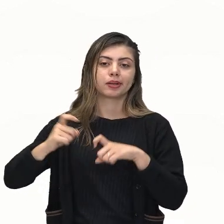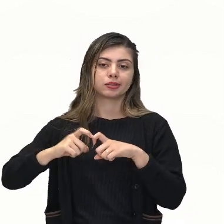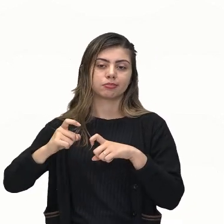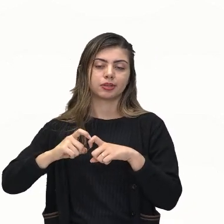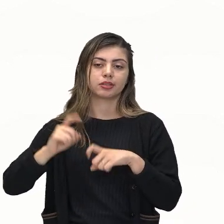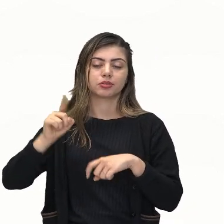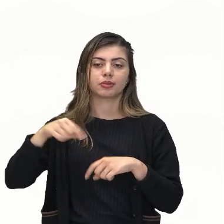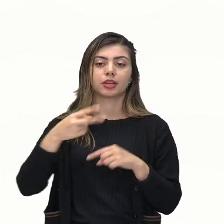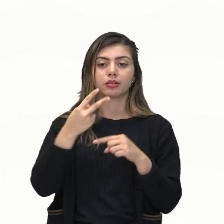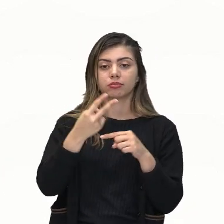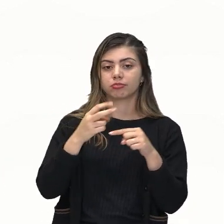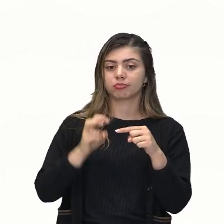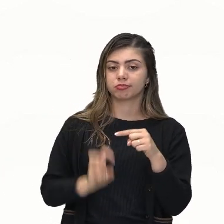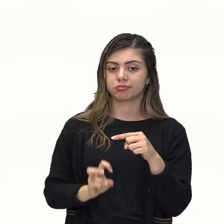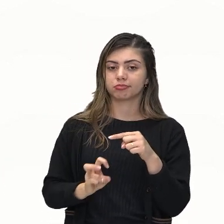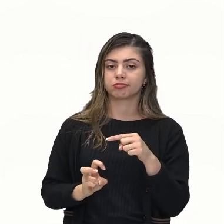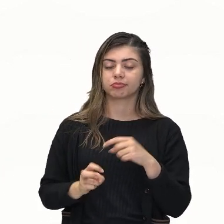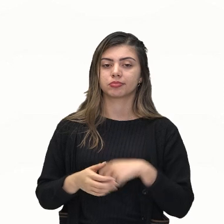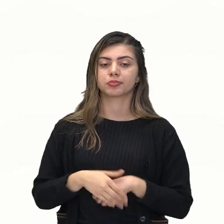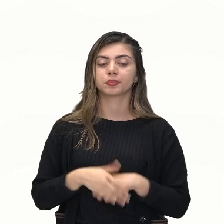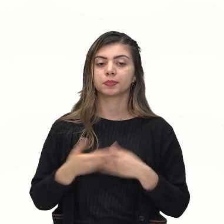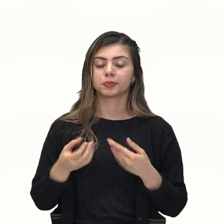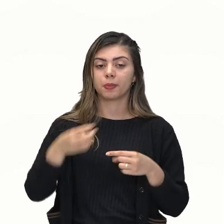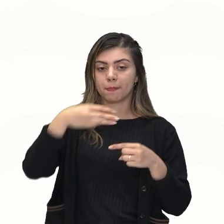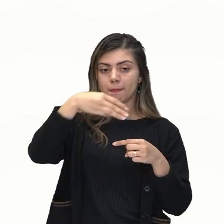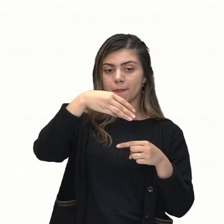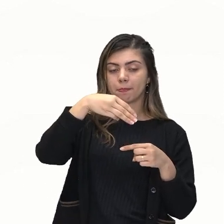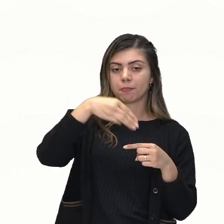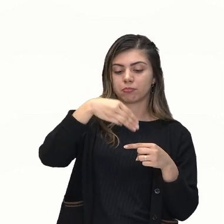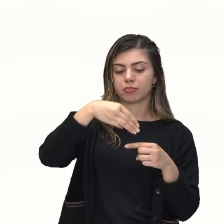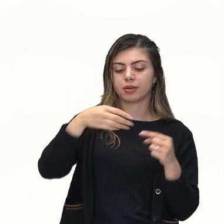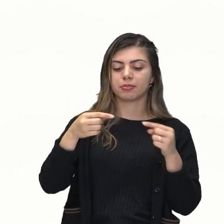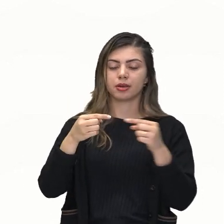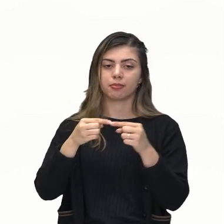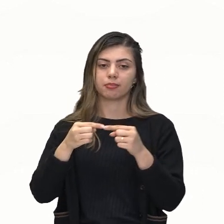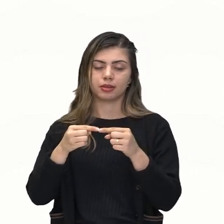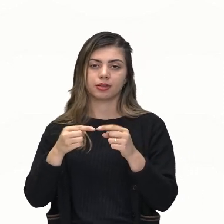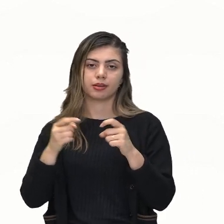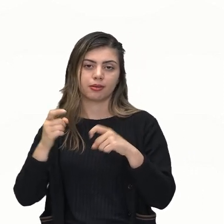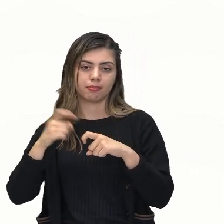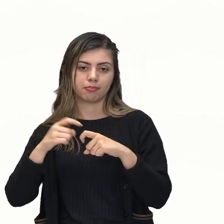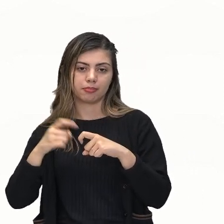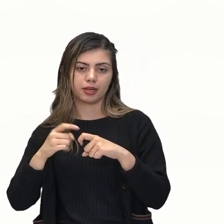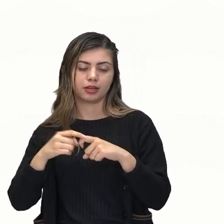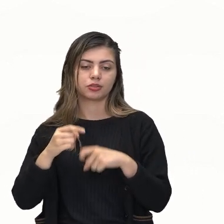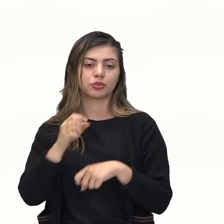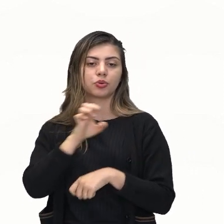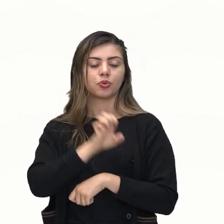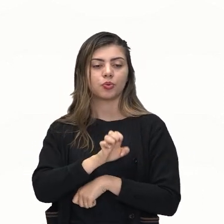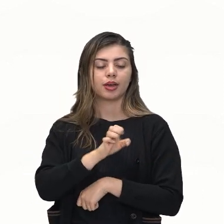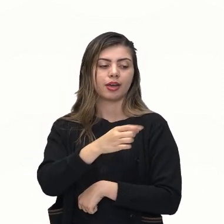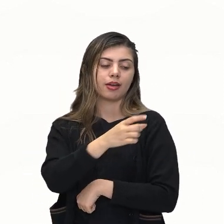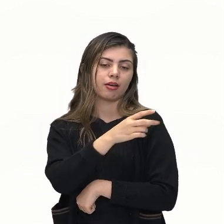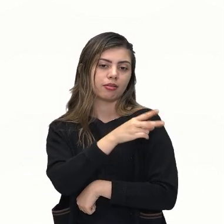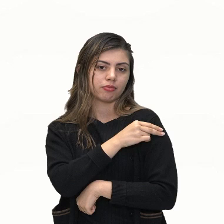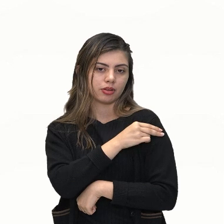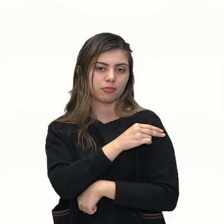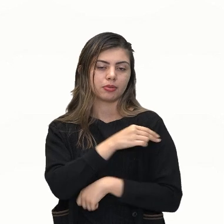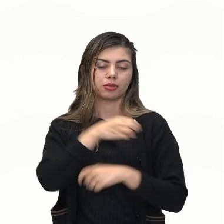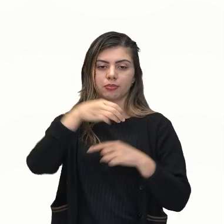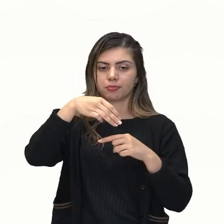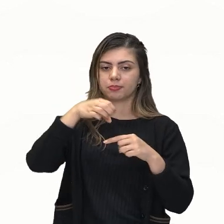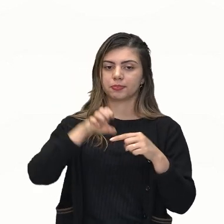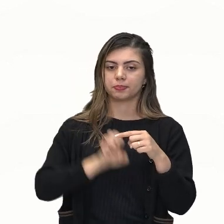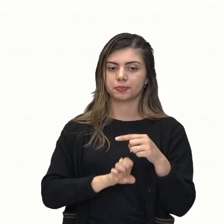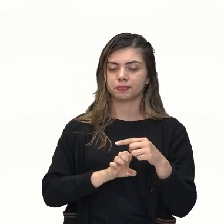Médicos sobre enfermeiros é igual a 2 sobre 5, ok? Sabendo que no